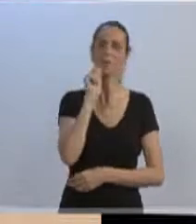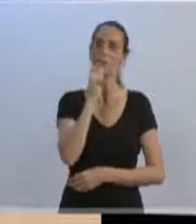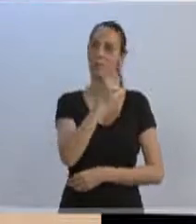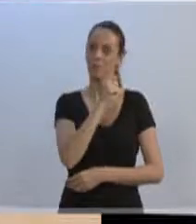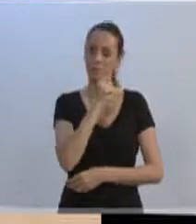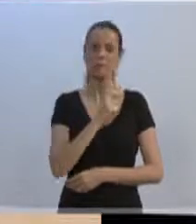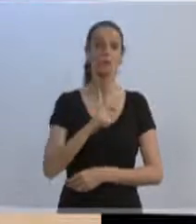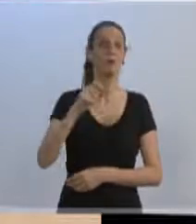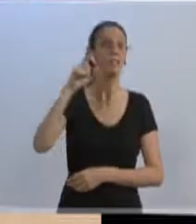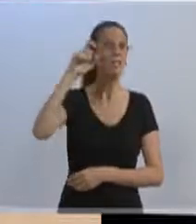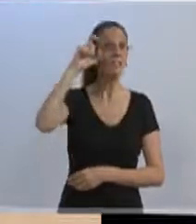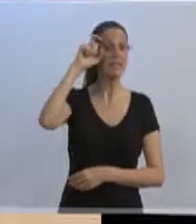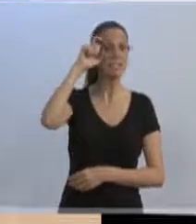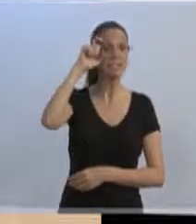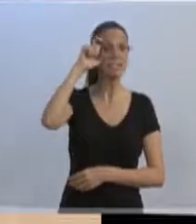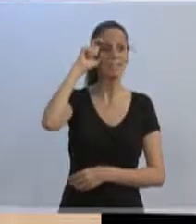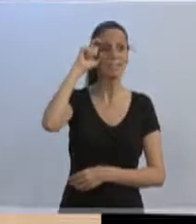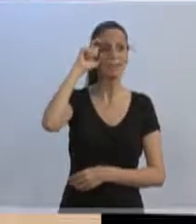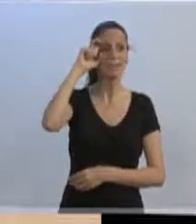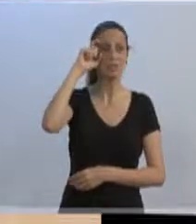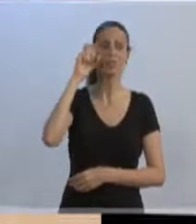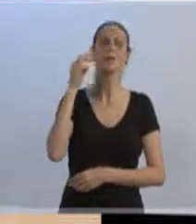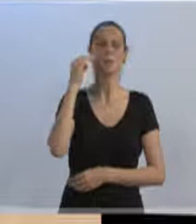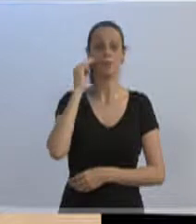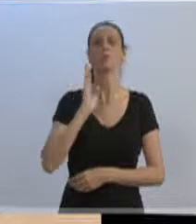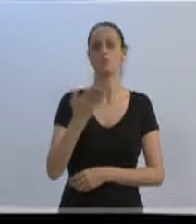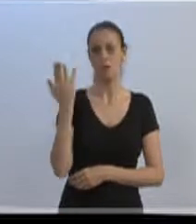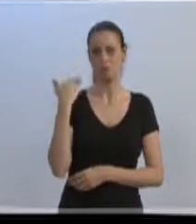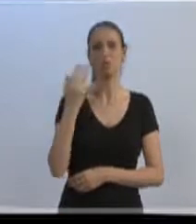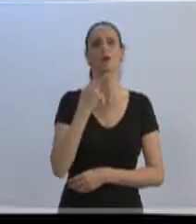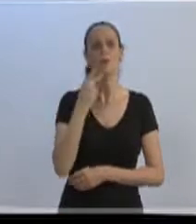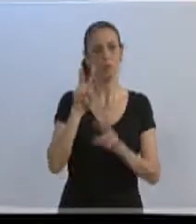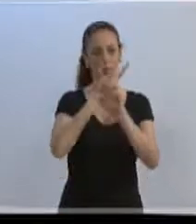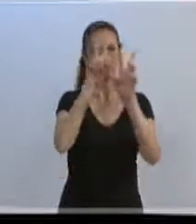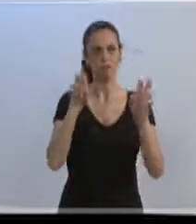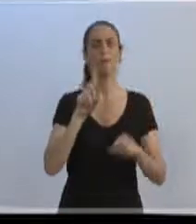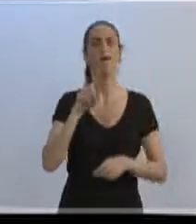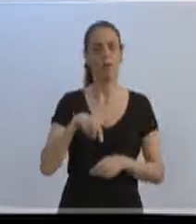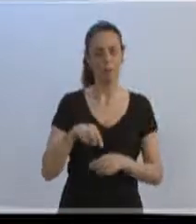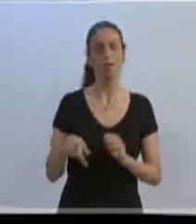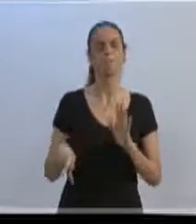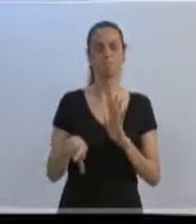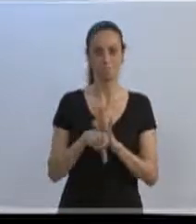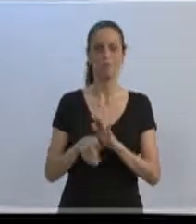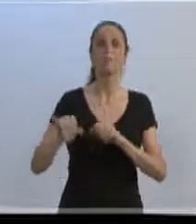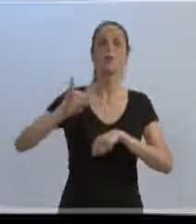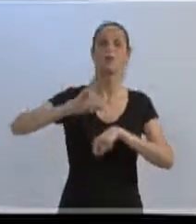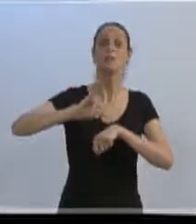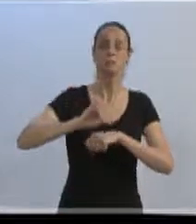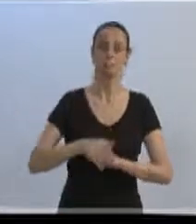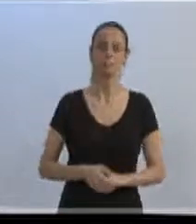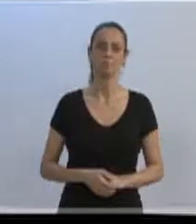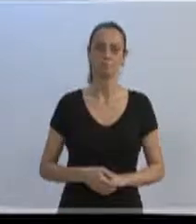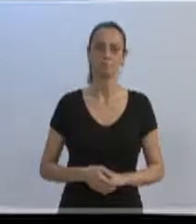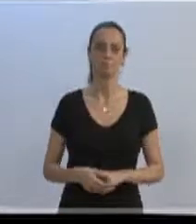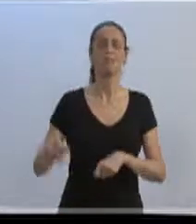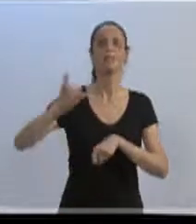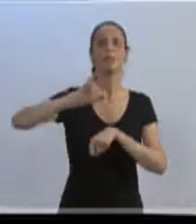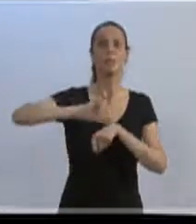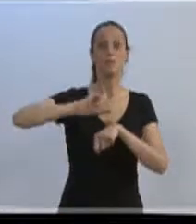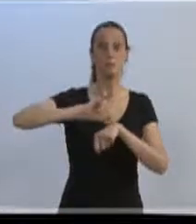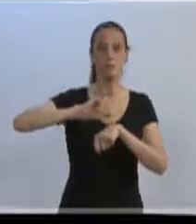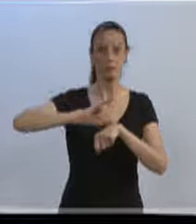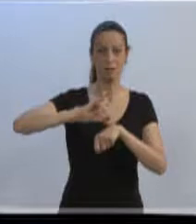planeta é hoje levantei esse assunto aqui nessa casa que é a questão sobretudo das do uma central